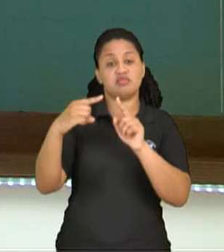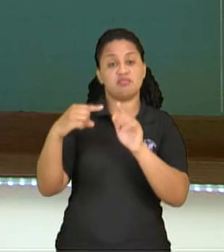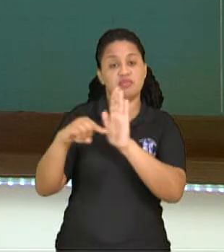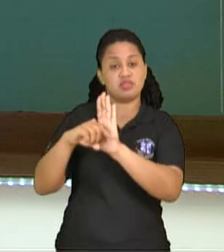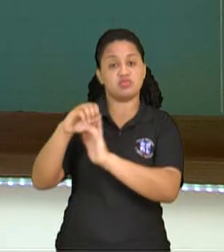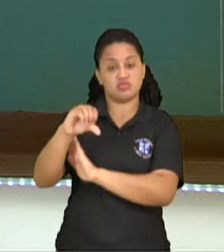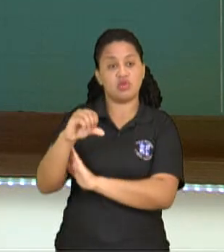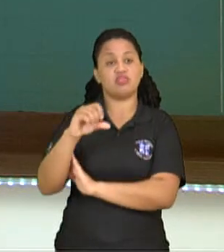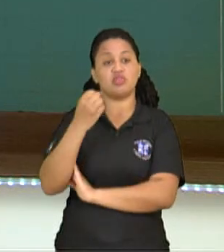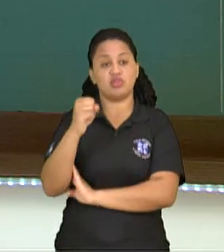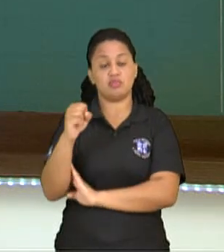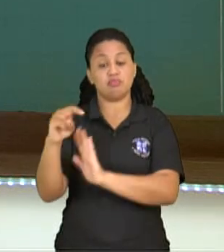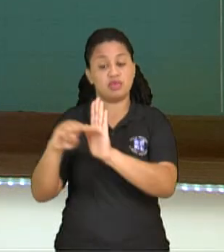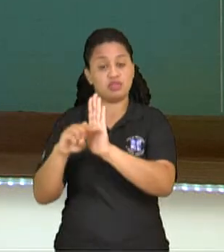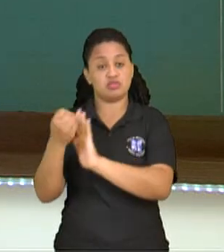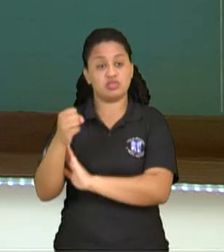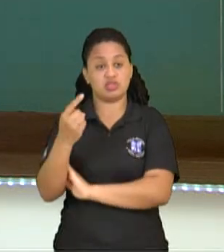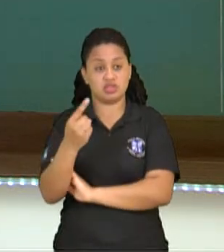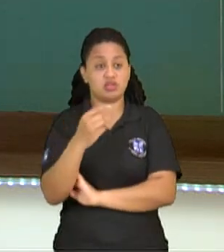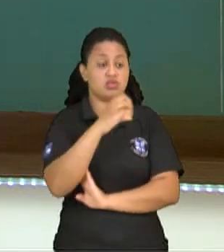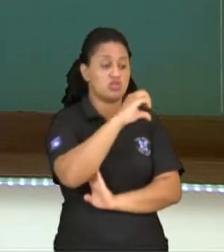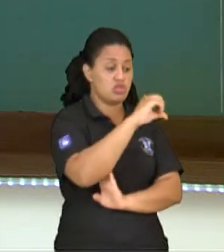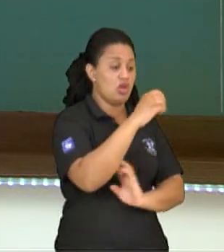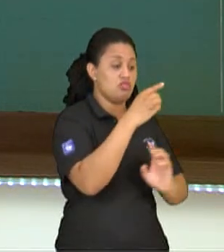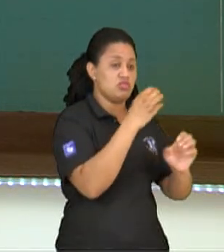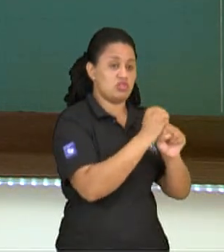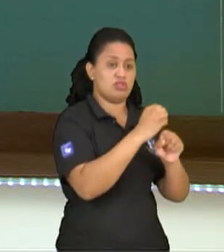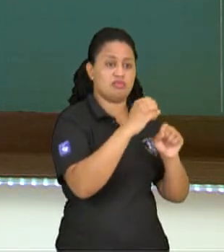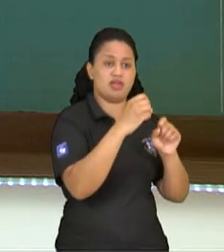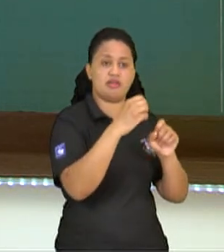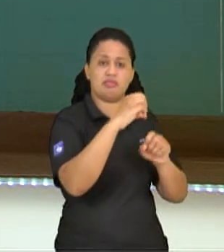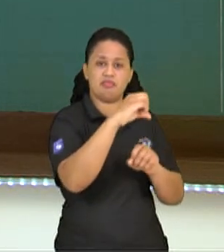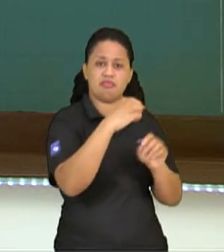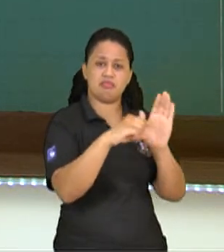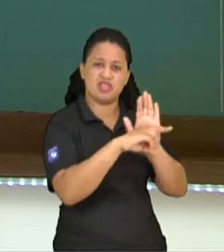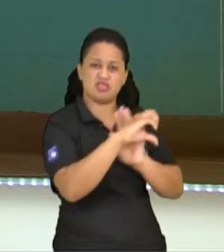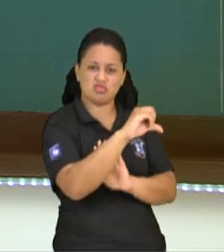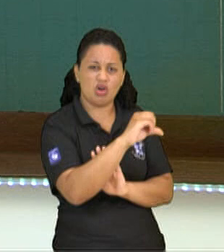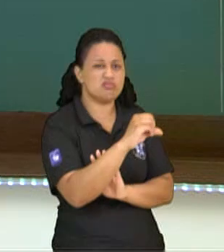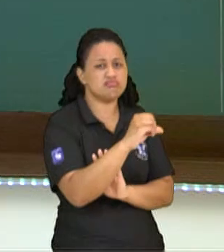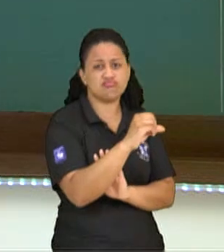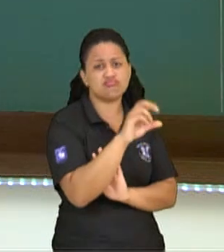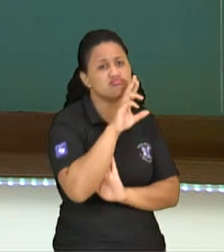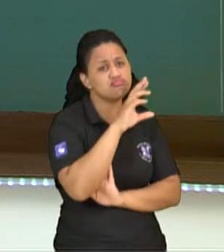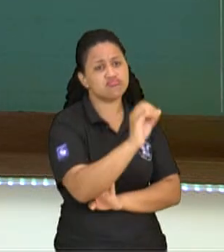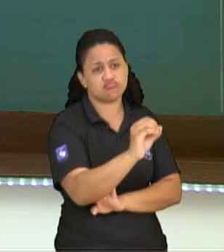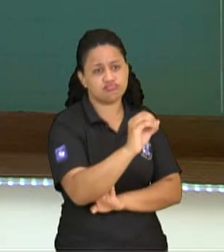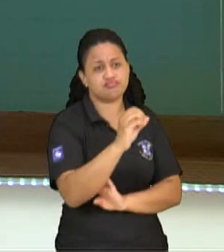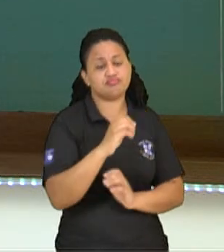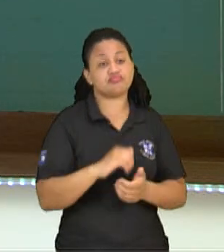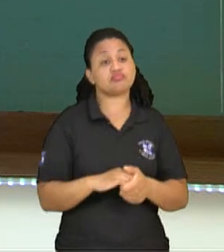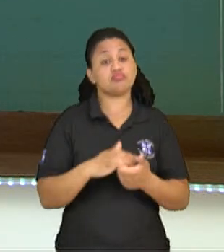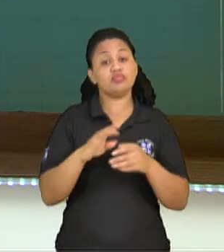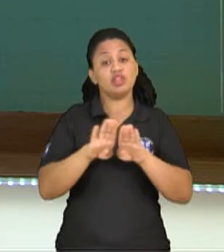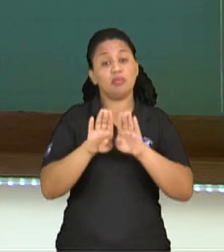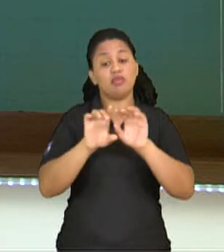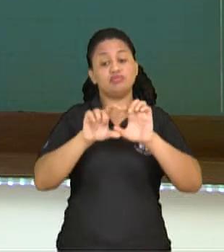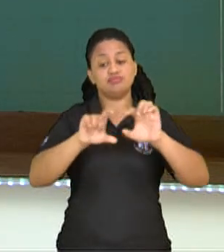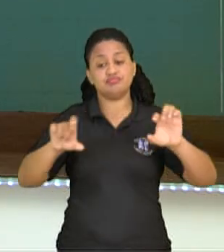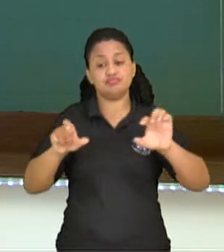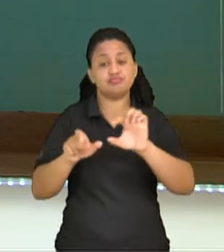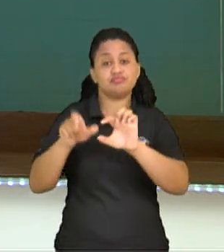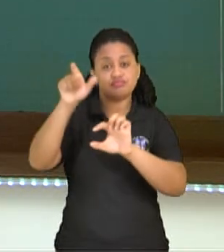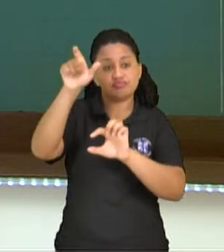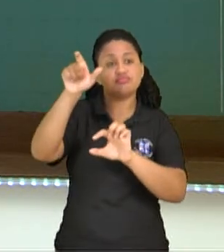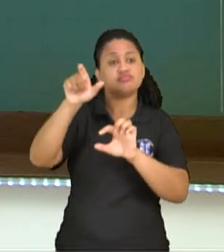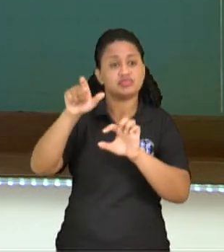tá? Aplicando isso lá na nossa área lateral, né, que a gente também encontrou essa